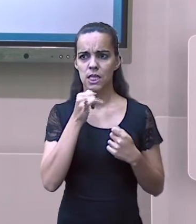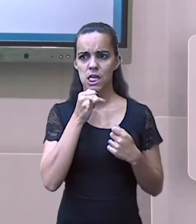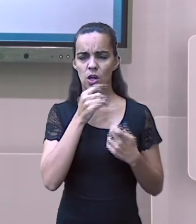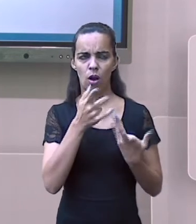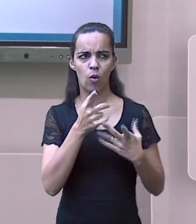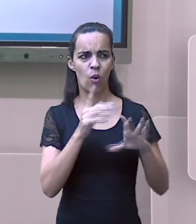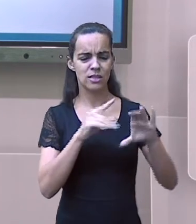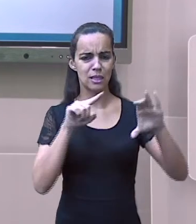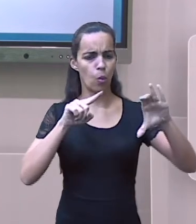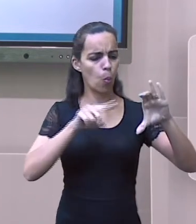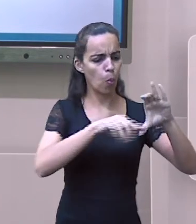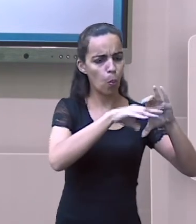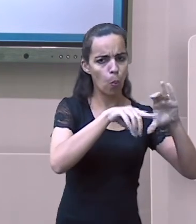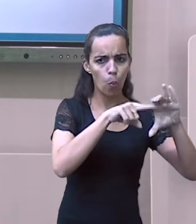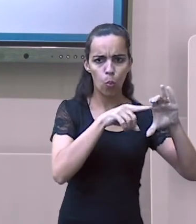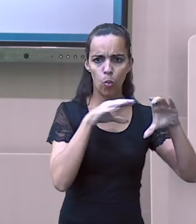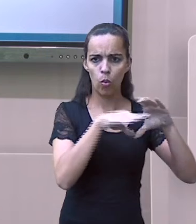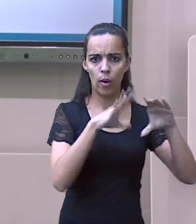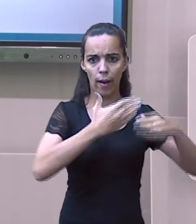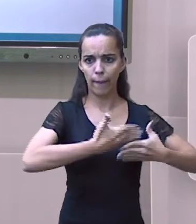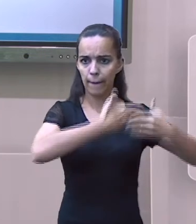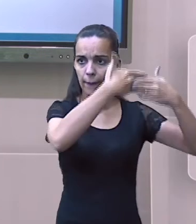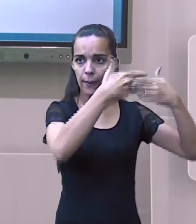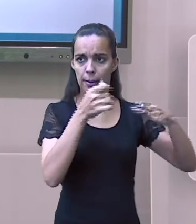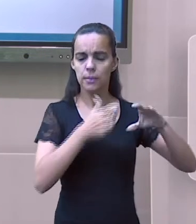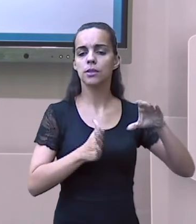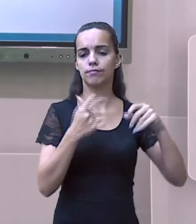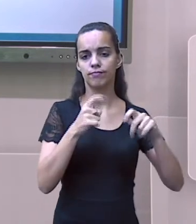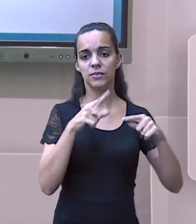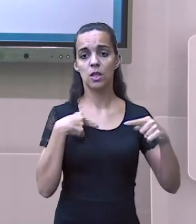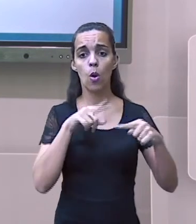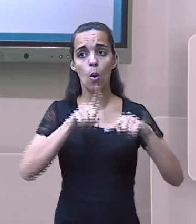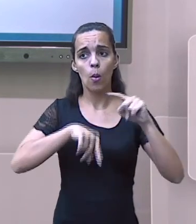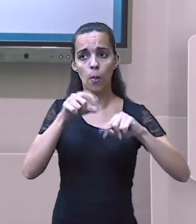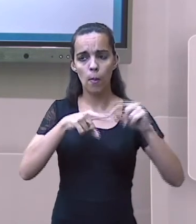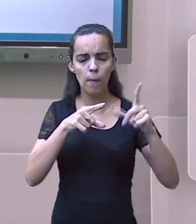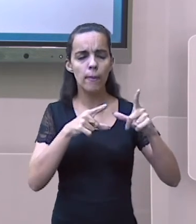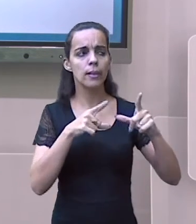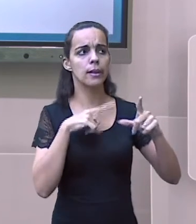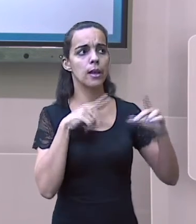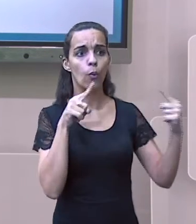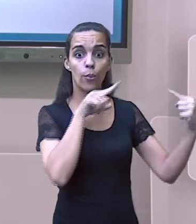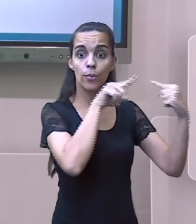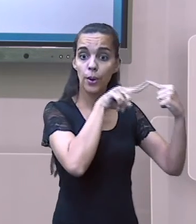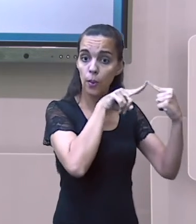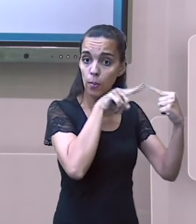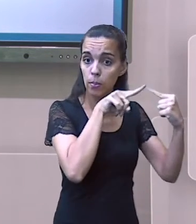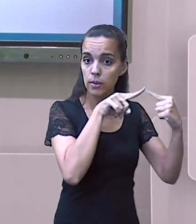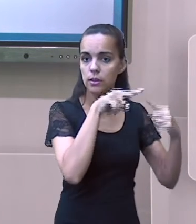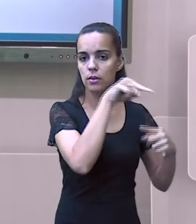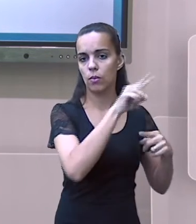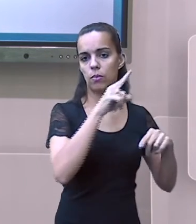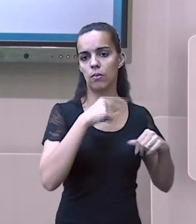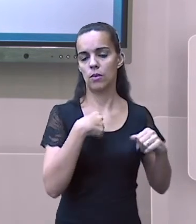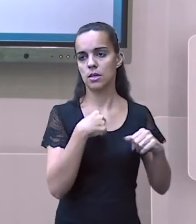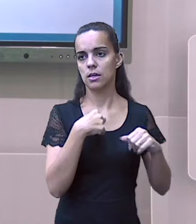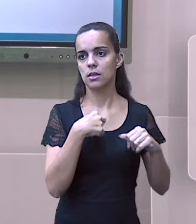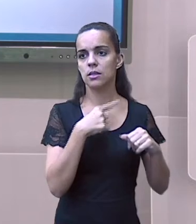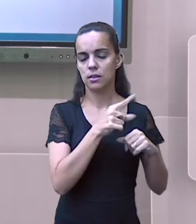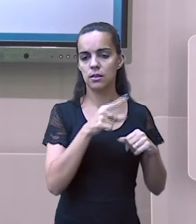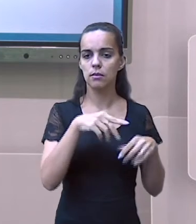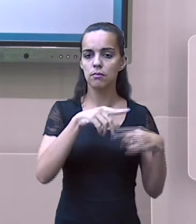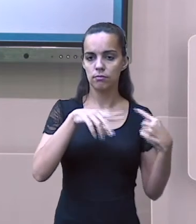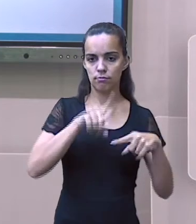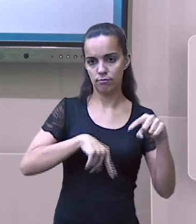superfície, um buraco na parede, uma rachadura na parede, é outro tipo. Aí, no caso, o construtor é que vai escolher